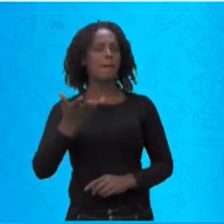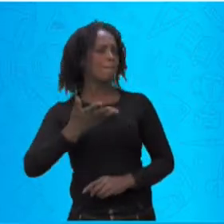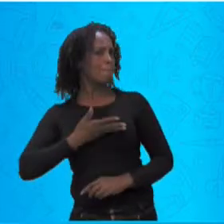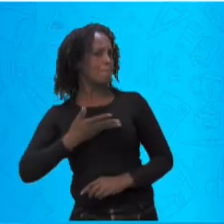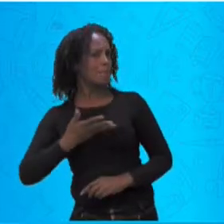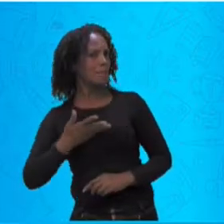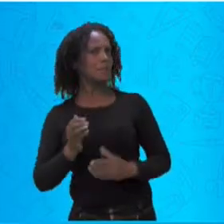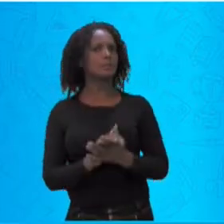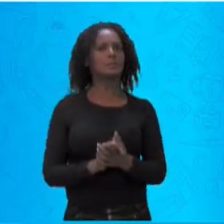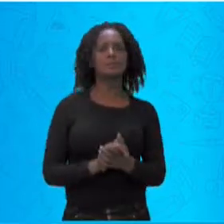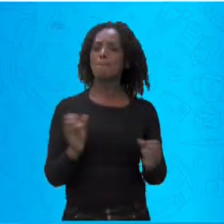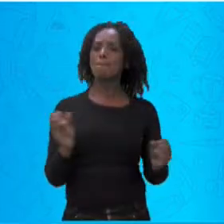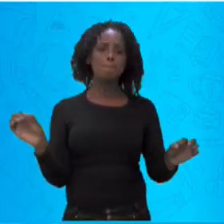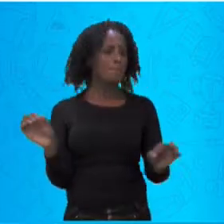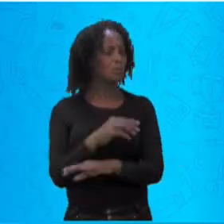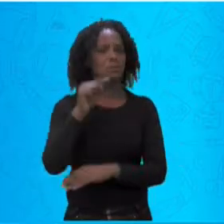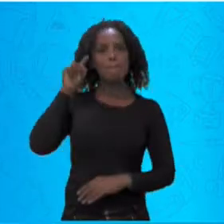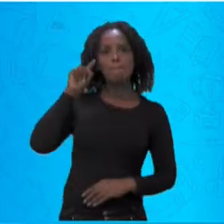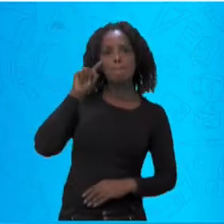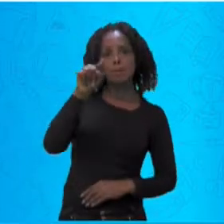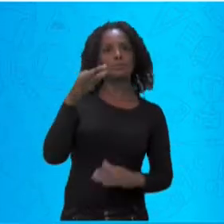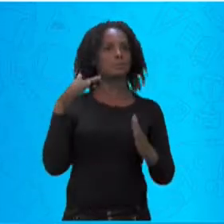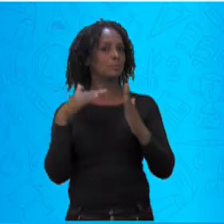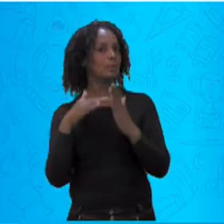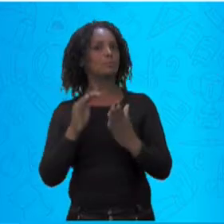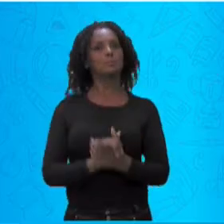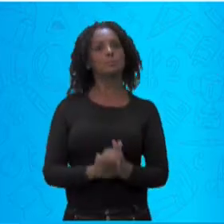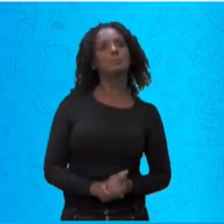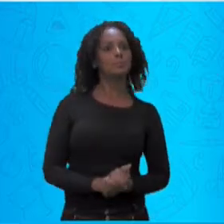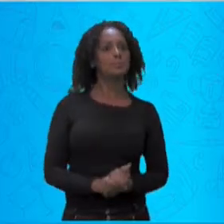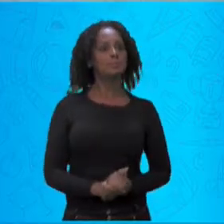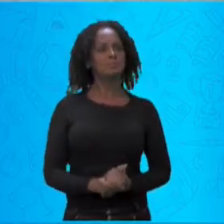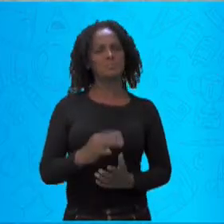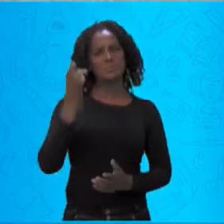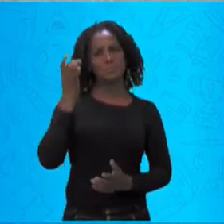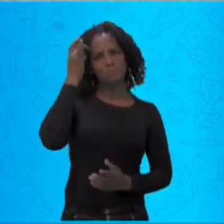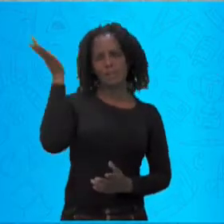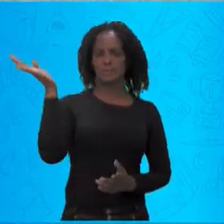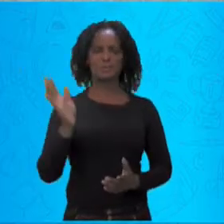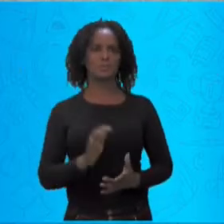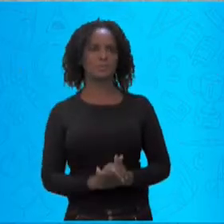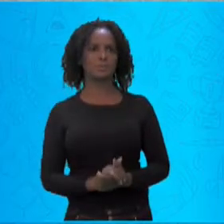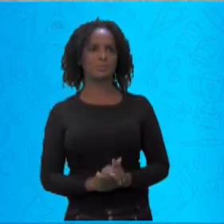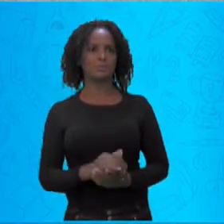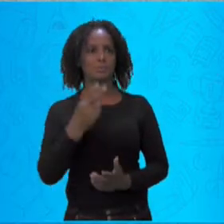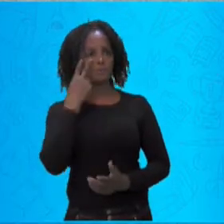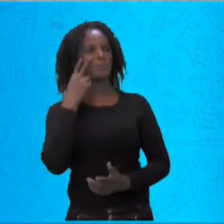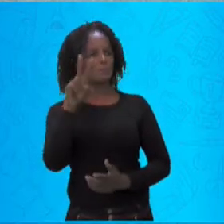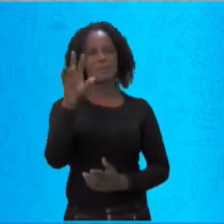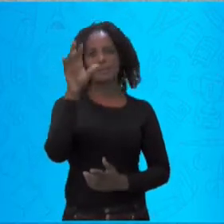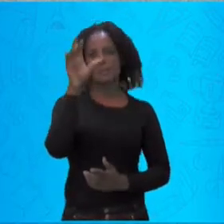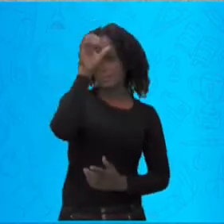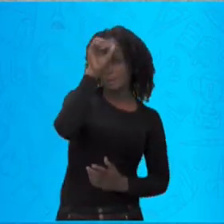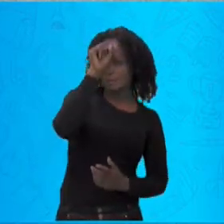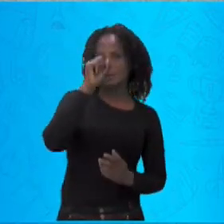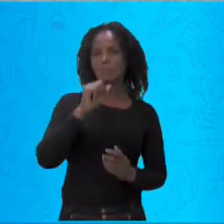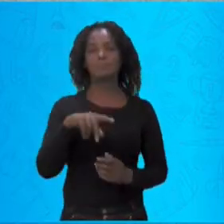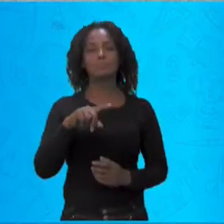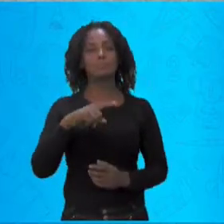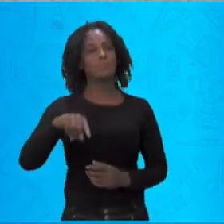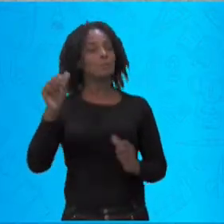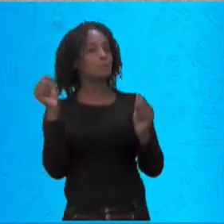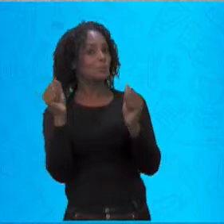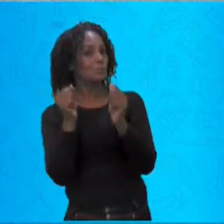e pronto. Ponto final. Fácil, não é? Vamos ver se você aprendeu? Vamos